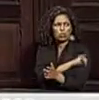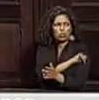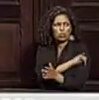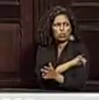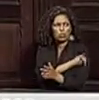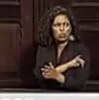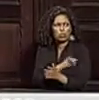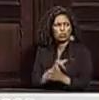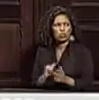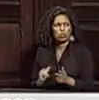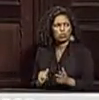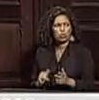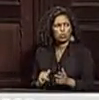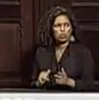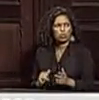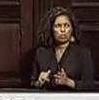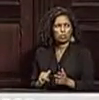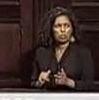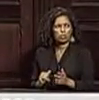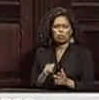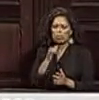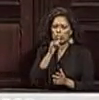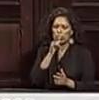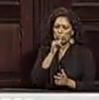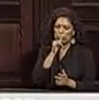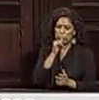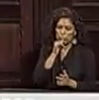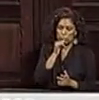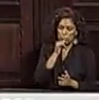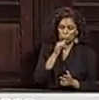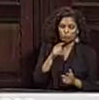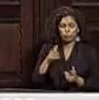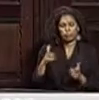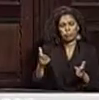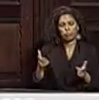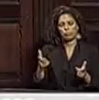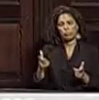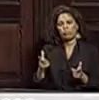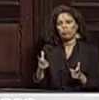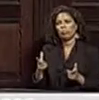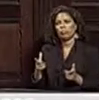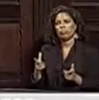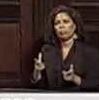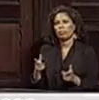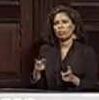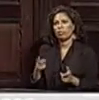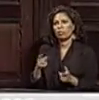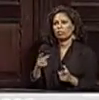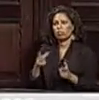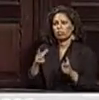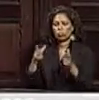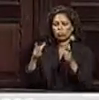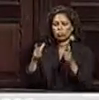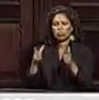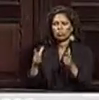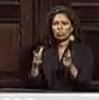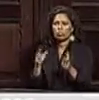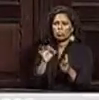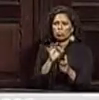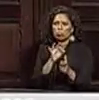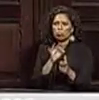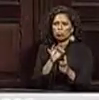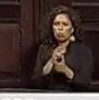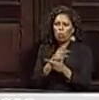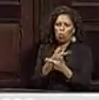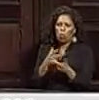evidentes é o que está acontecendo no campo da segurança. O outro é o que está acontecendo, mais estruturalmente nessa área